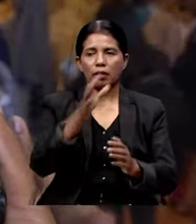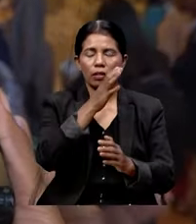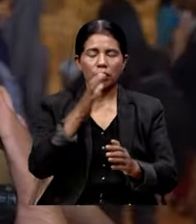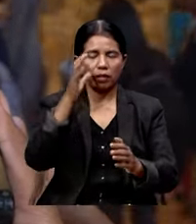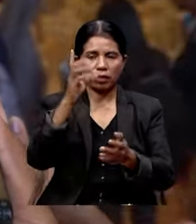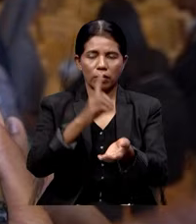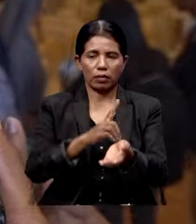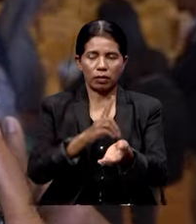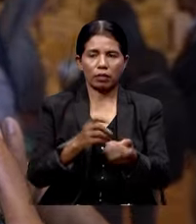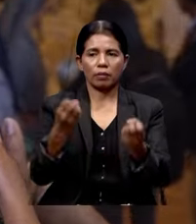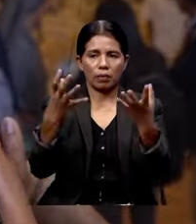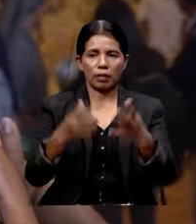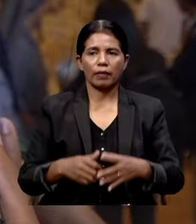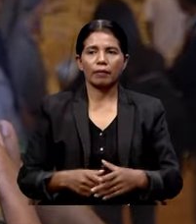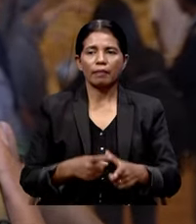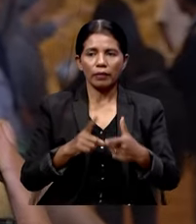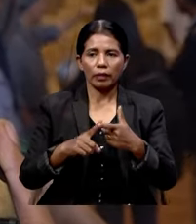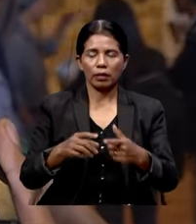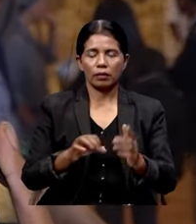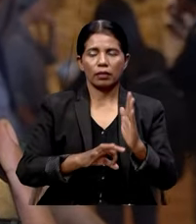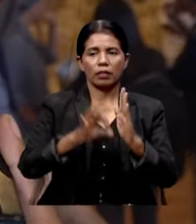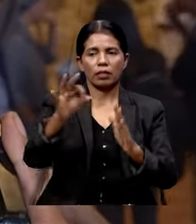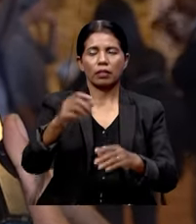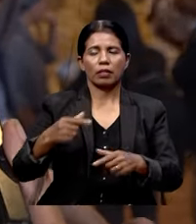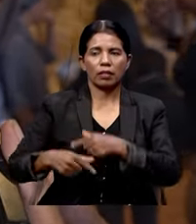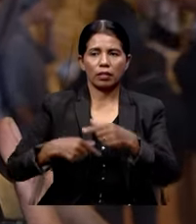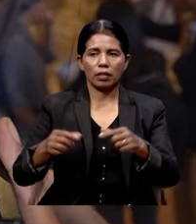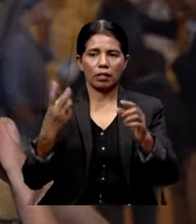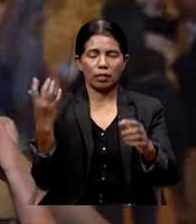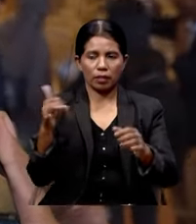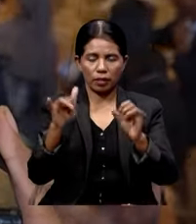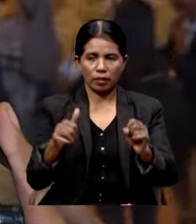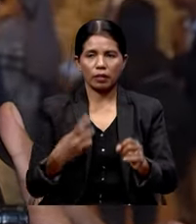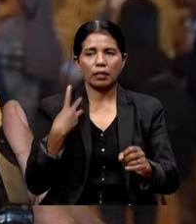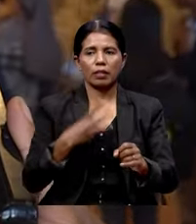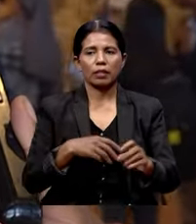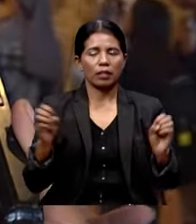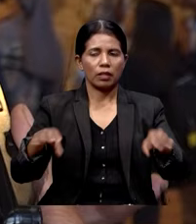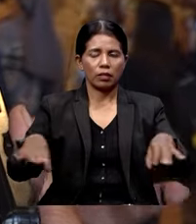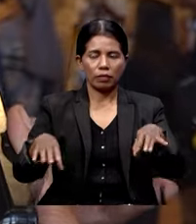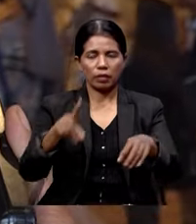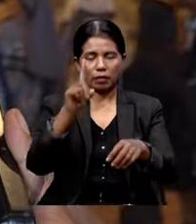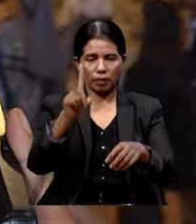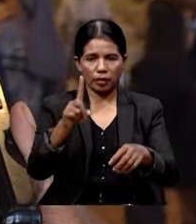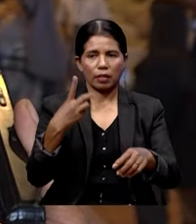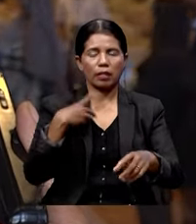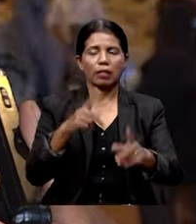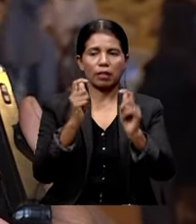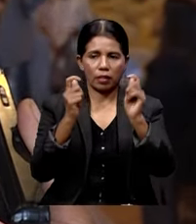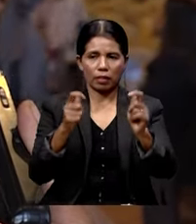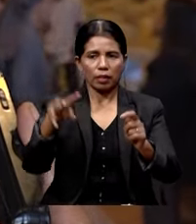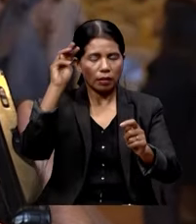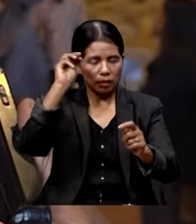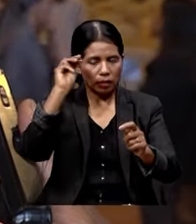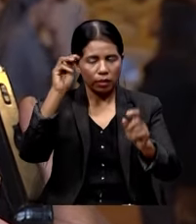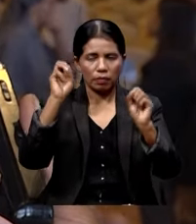é Doutoramento de Barac, nós Faculdade de Engenharia. Com certeza, está sendo a serviço mesa que está atenta para o Ministério